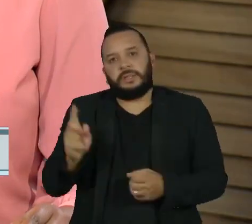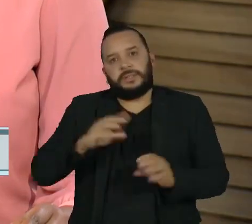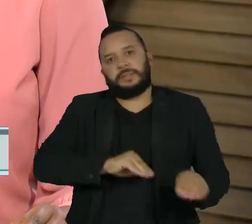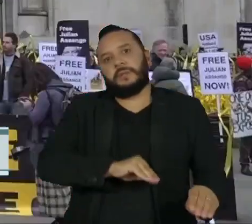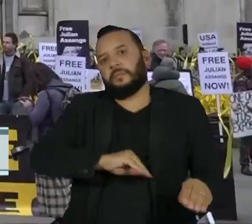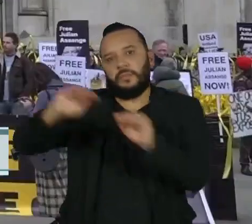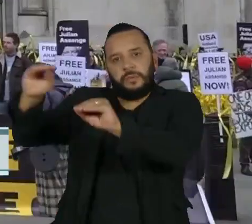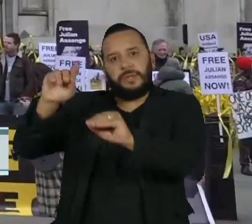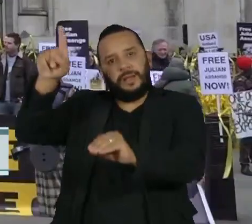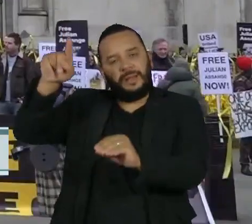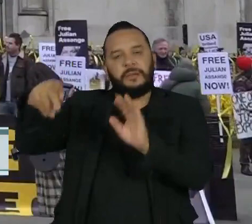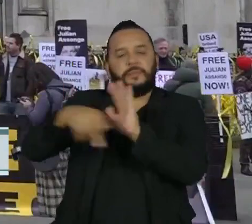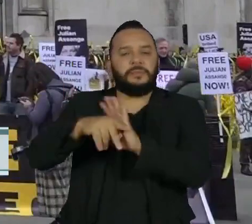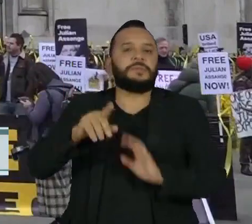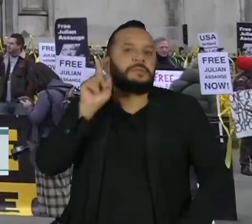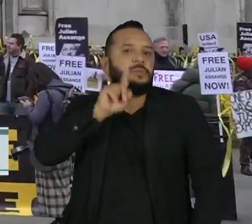Unidos.